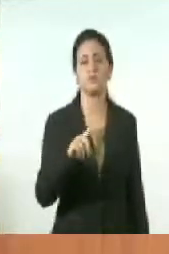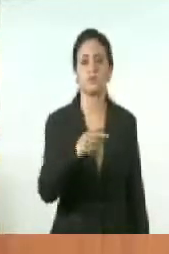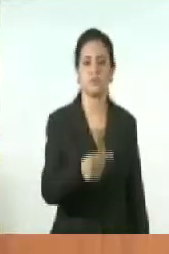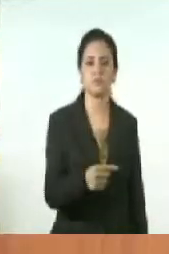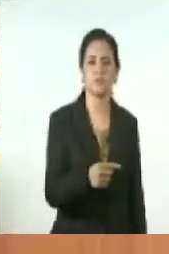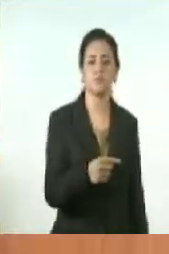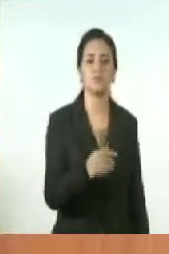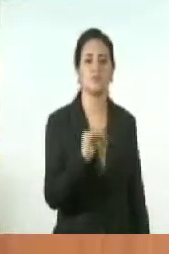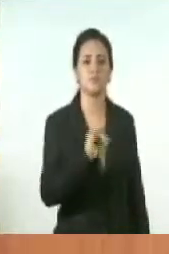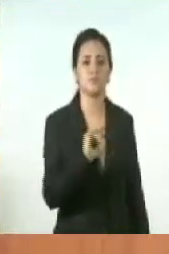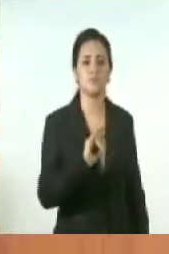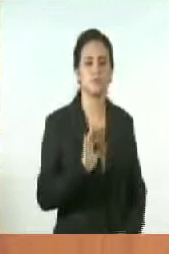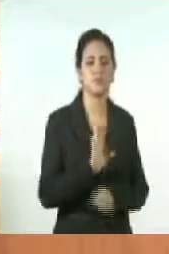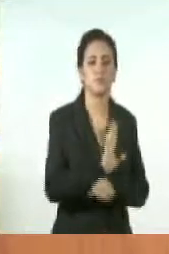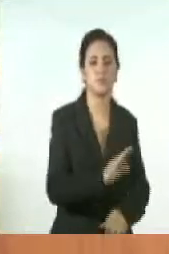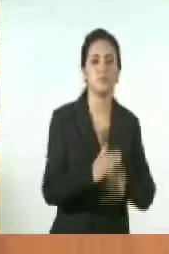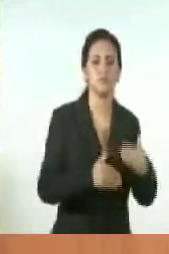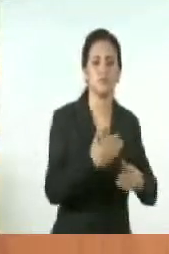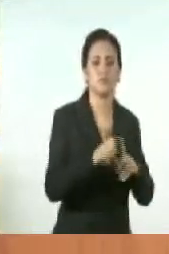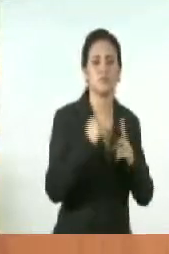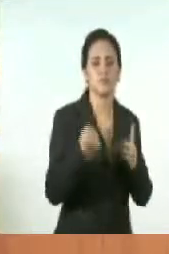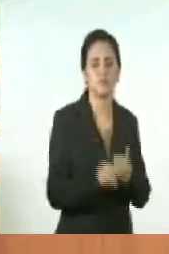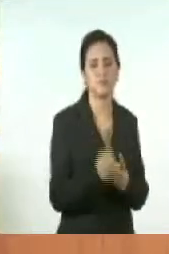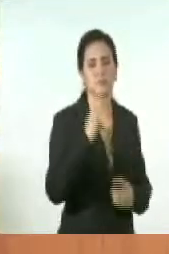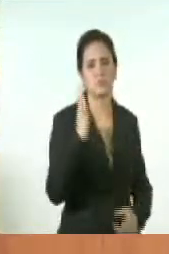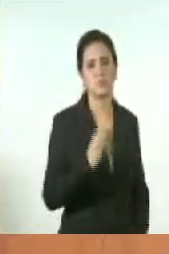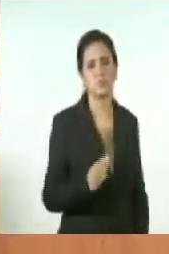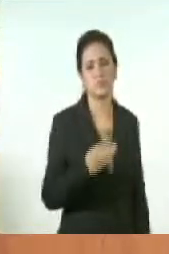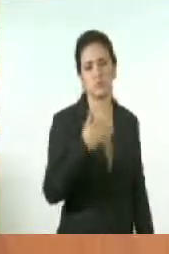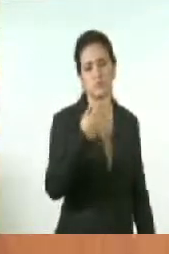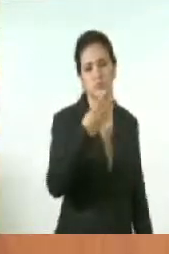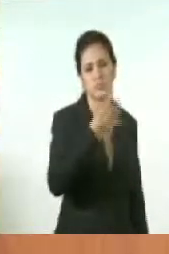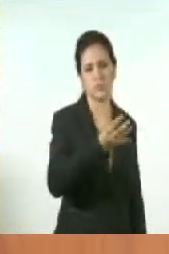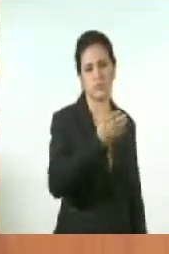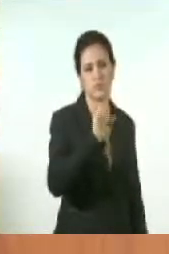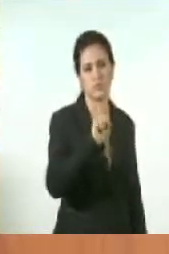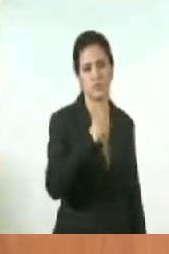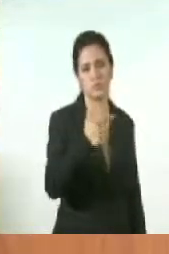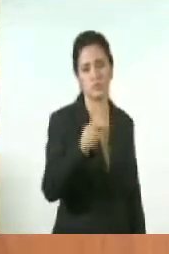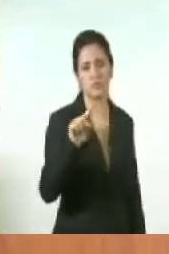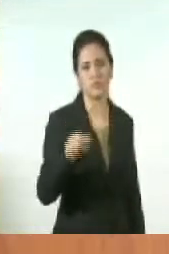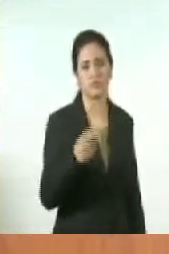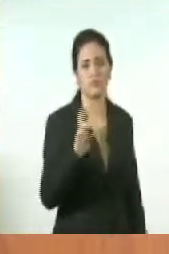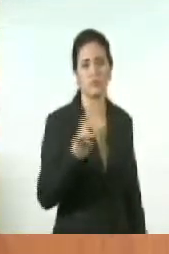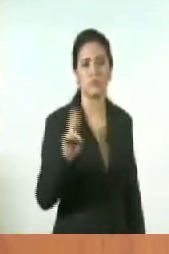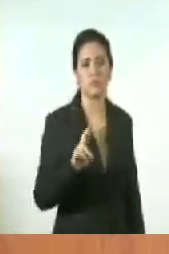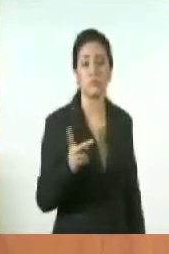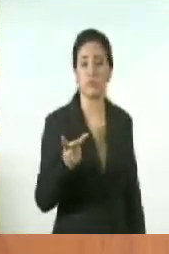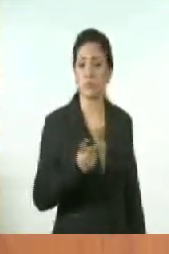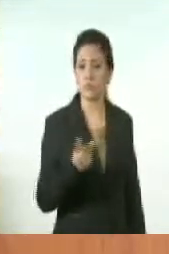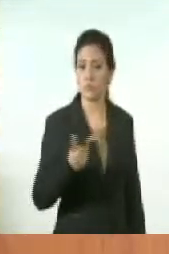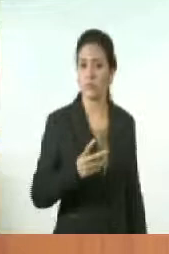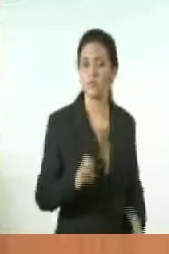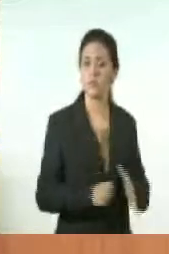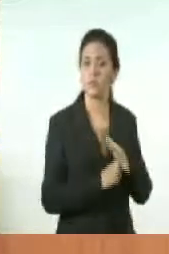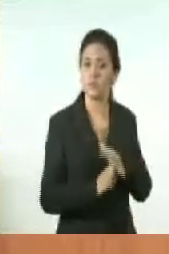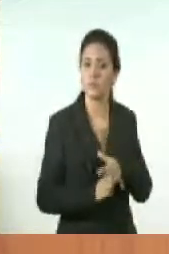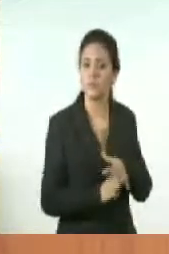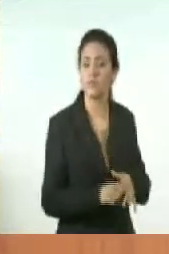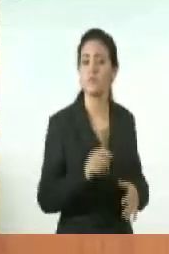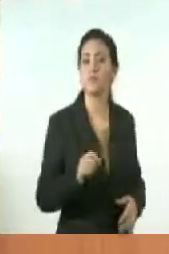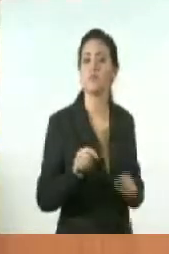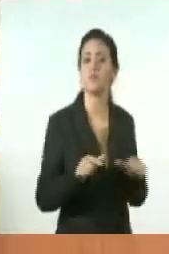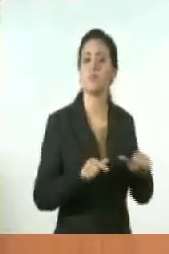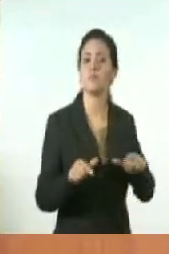Valor, R$ 492 mil. Está aqui, as duas empresas que prestavam serviços de mão de obra